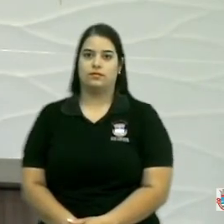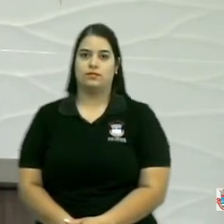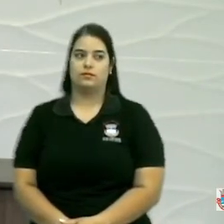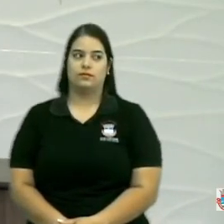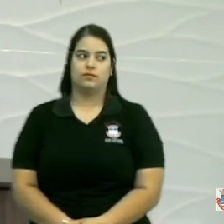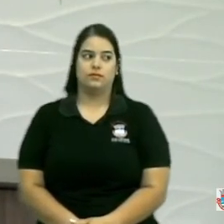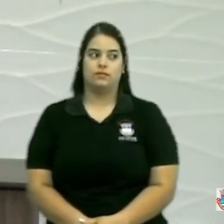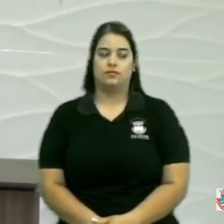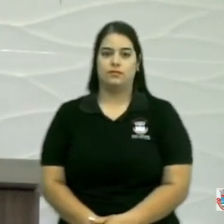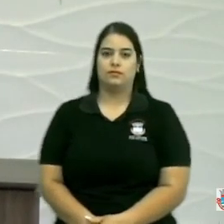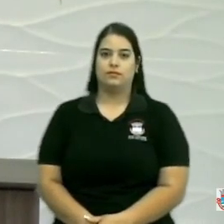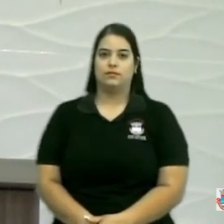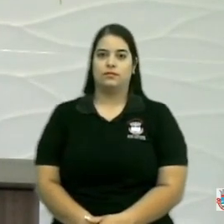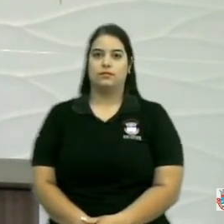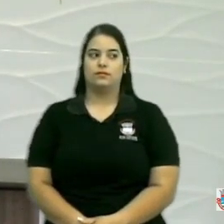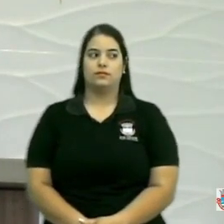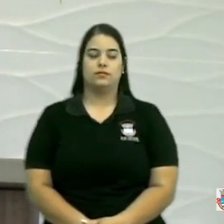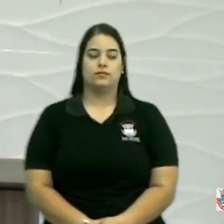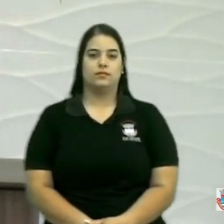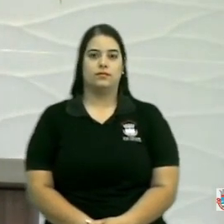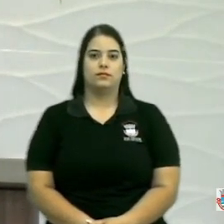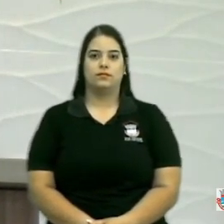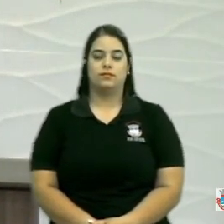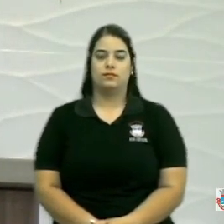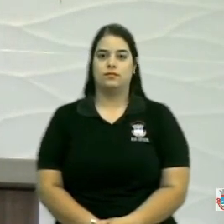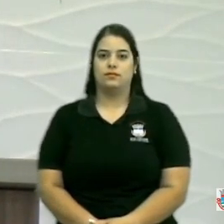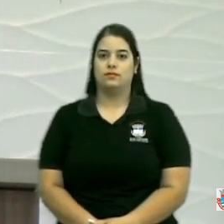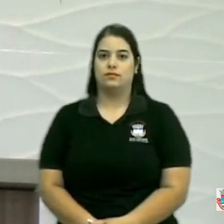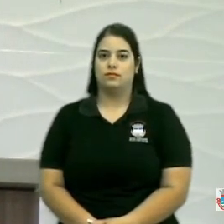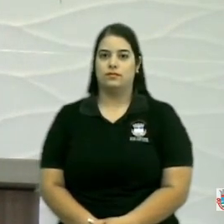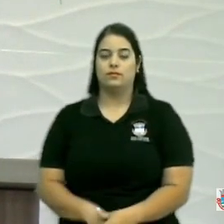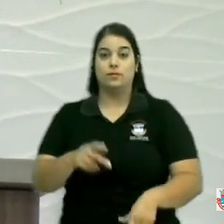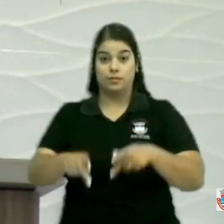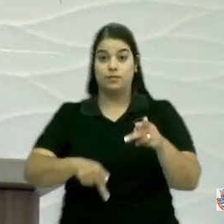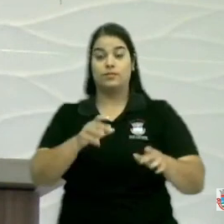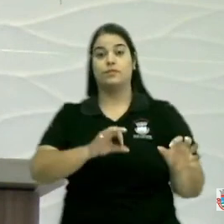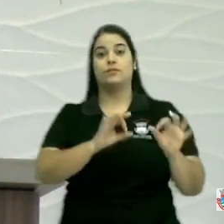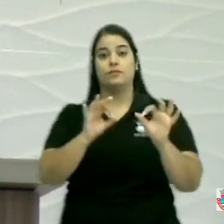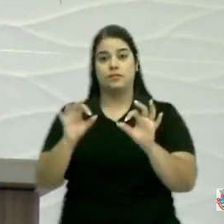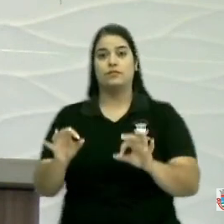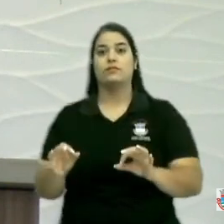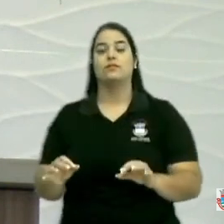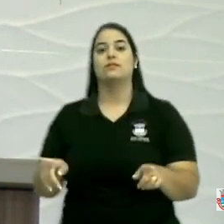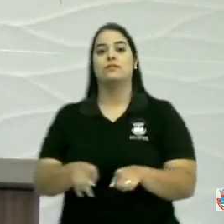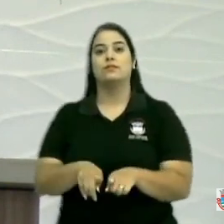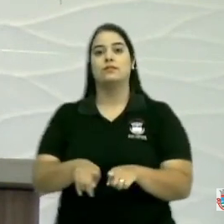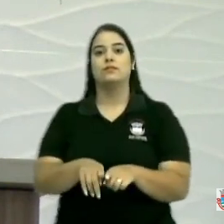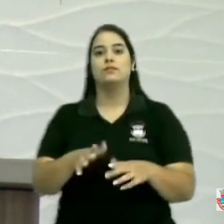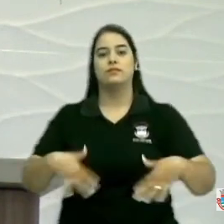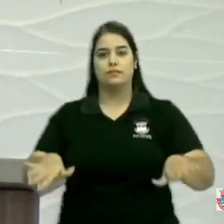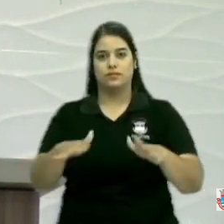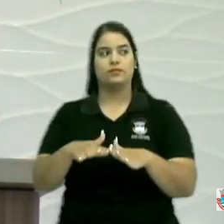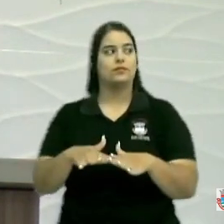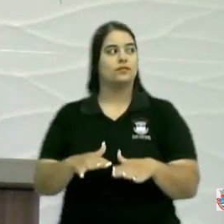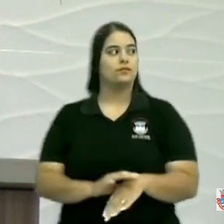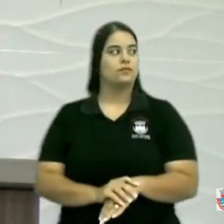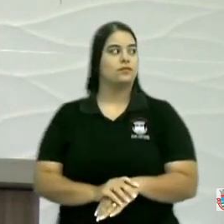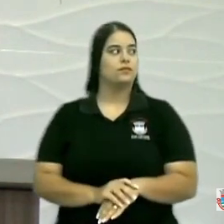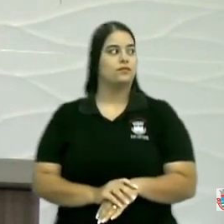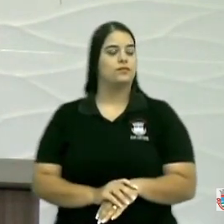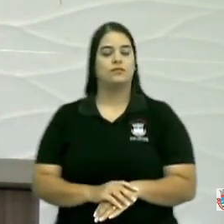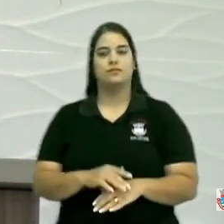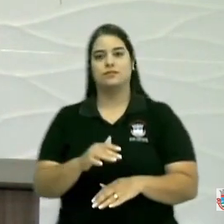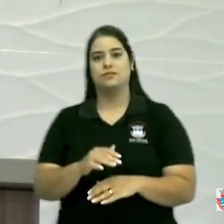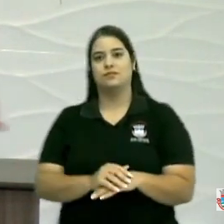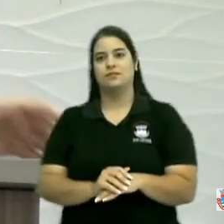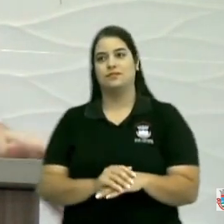Senhor presidente, colegas vereadores, vereadoras, população que nos acompanha aqui na casa, como também a todos que estão aí nas redes